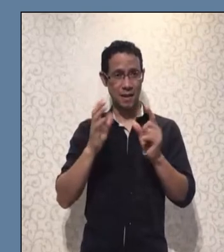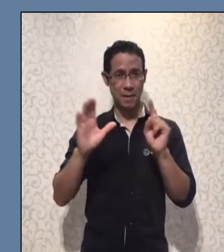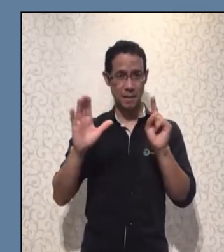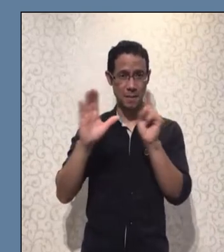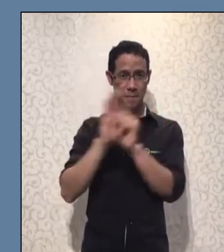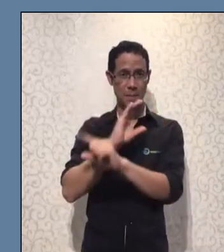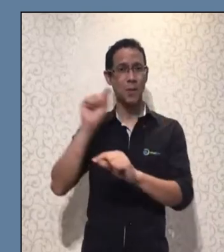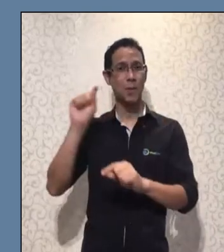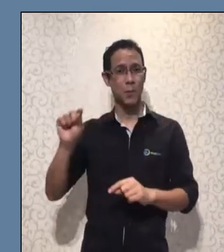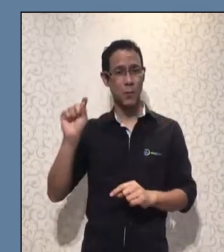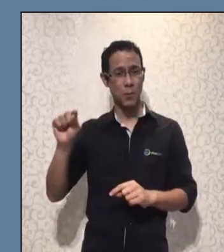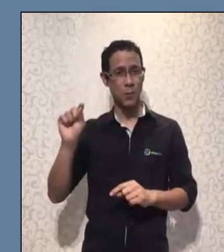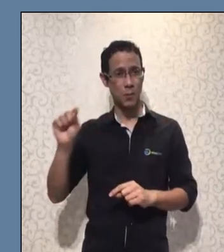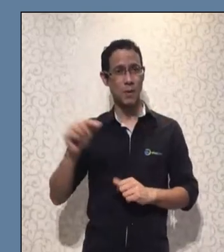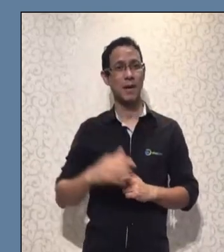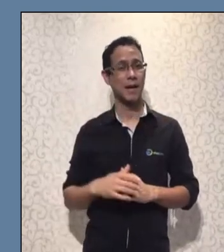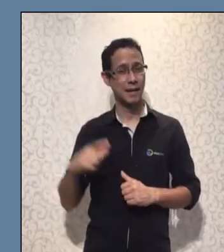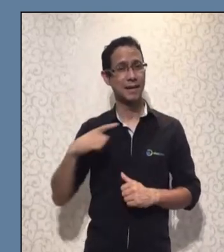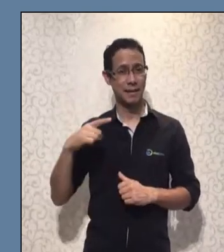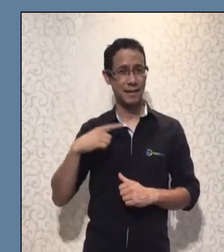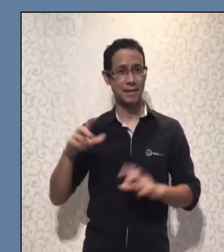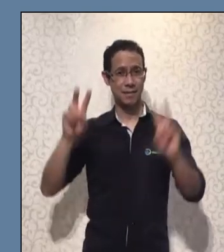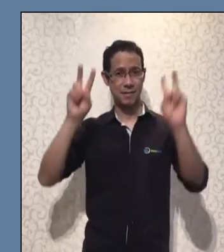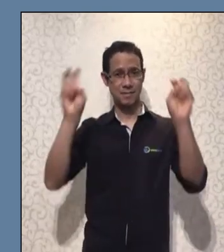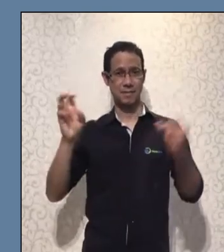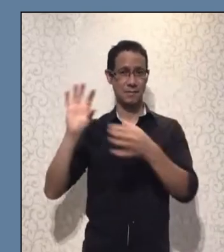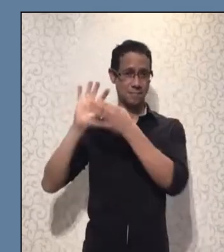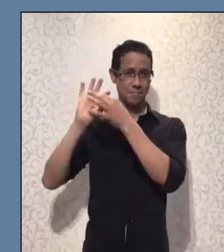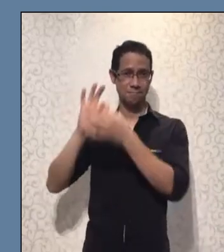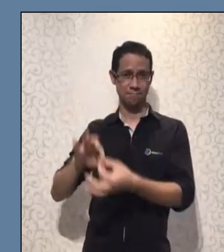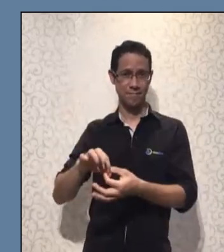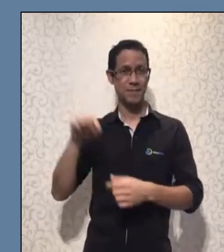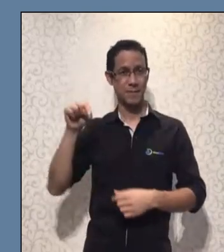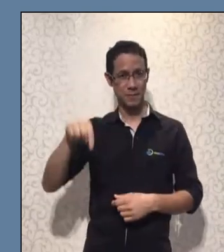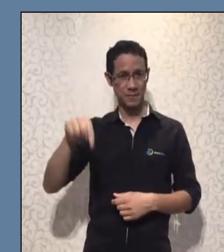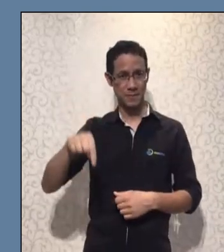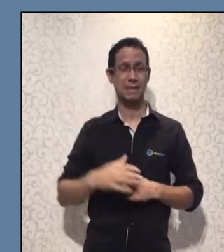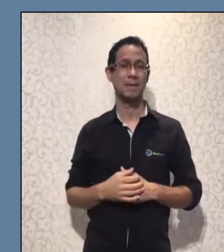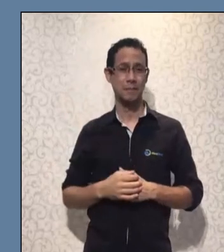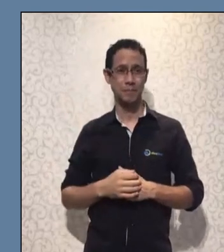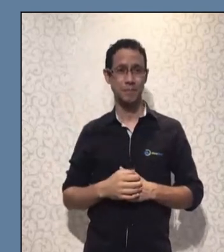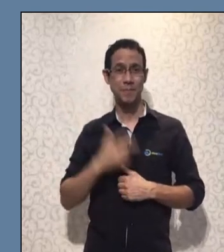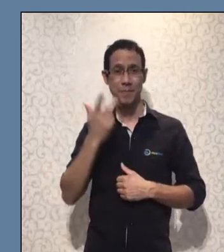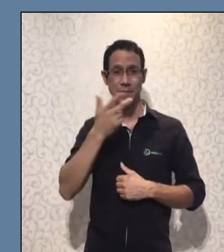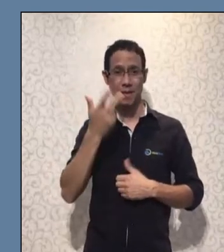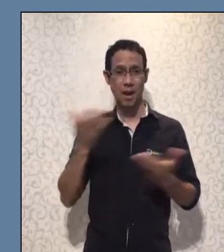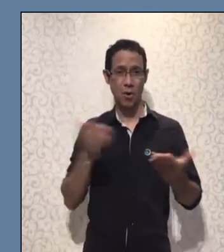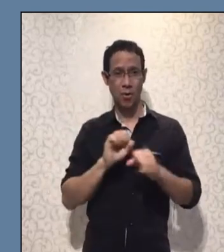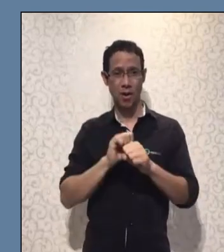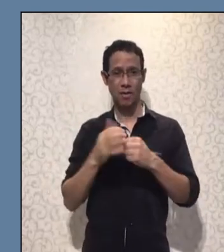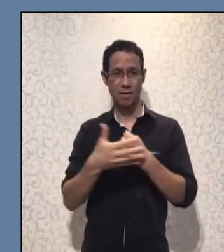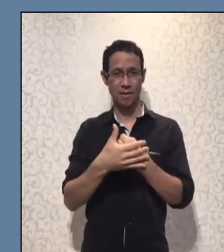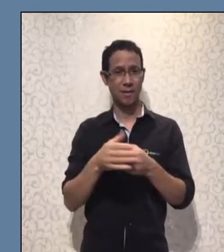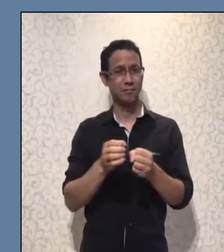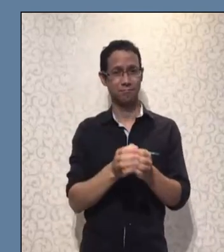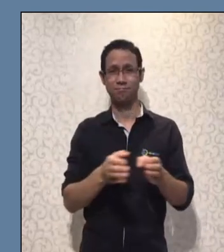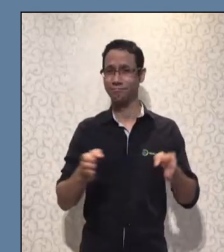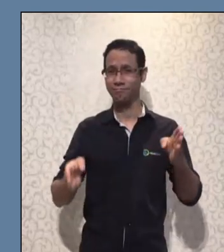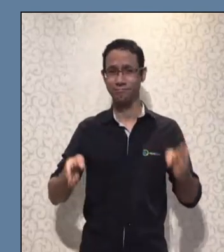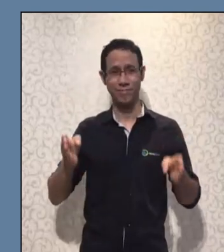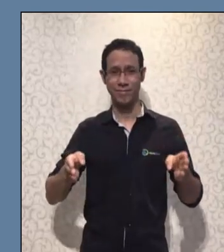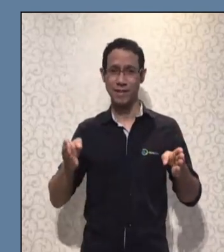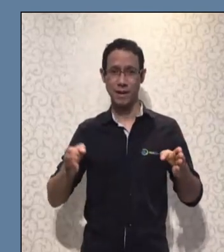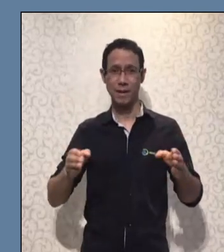é candente, uma questão do nosso tempo, né? Muitos têm falado nesse momento de pandemia, em que os museus estão fechados, os